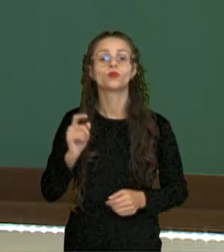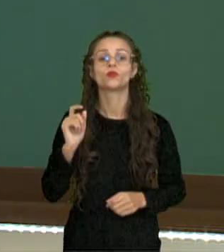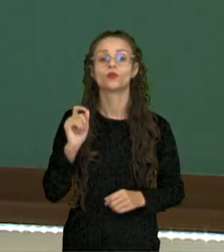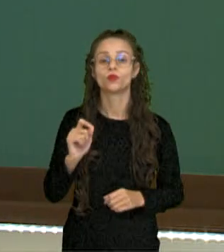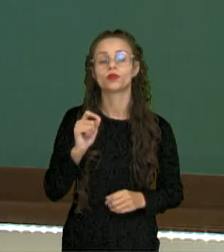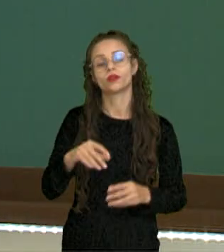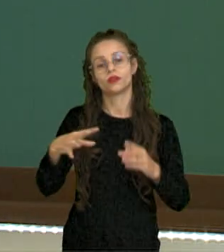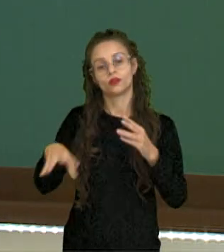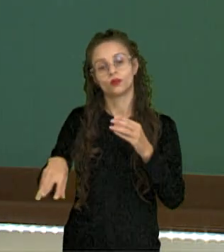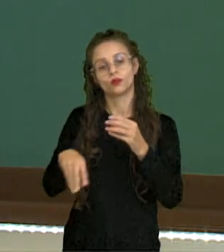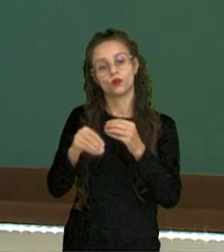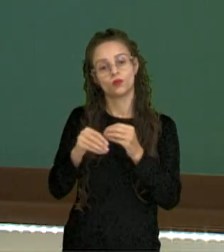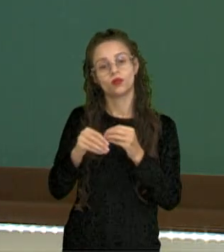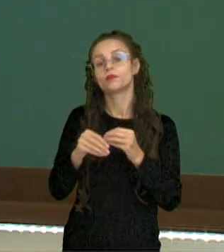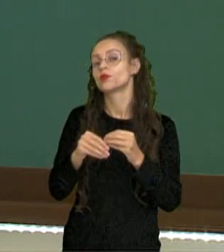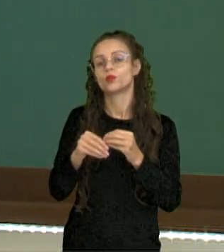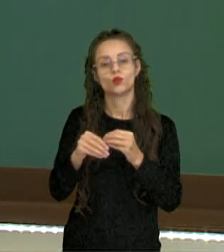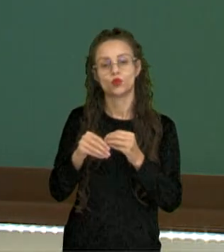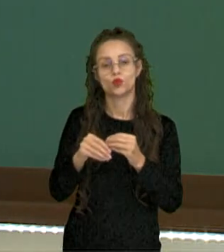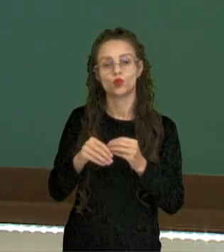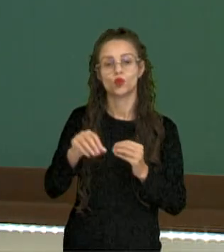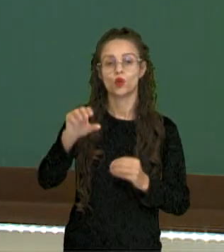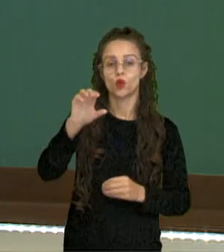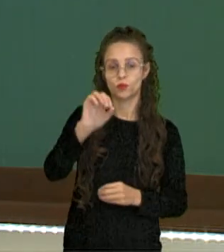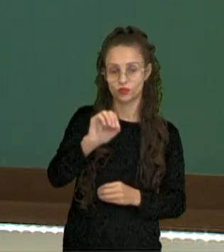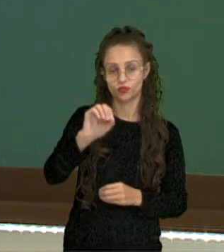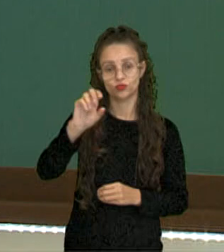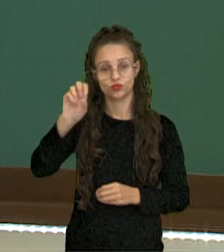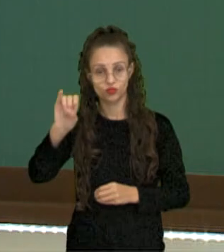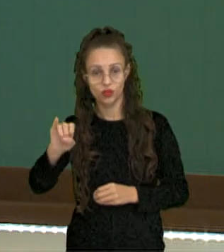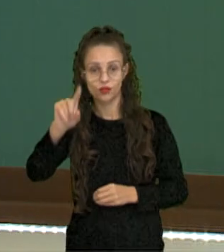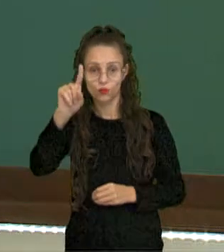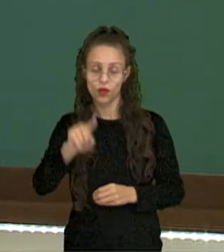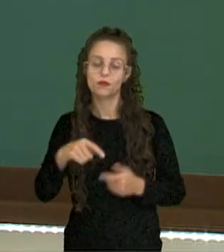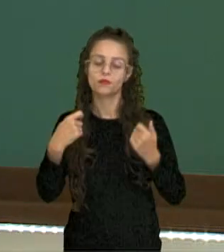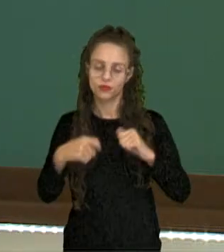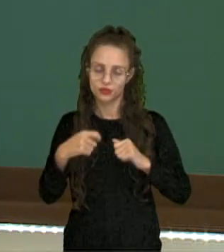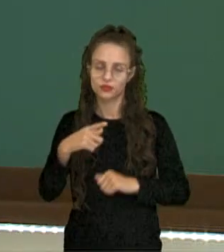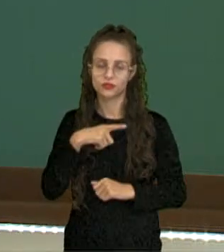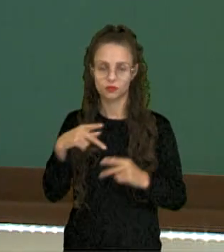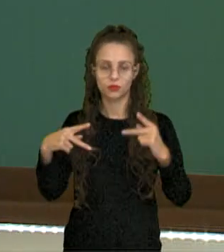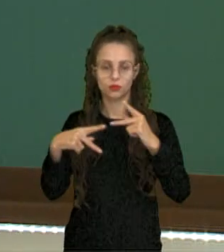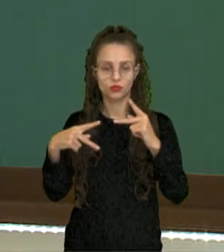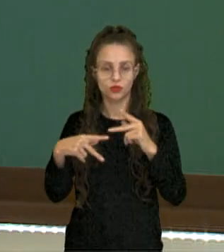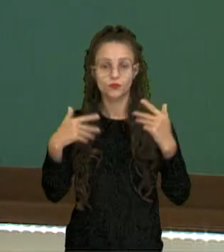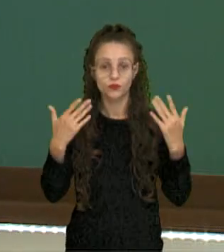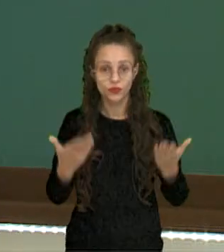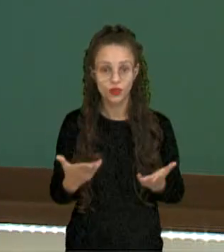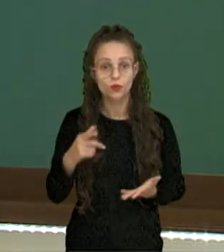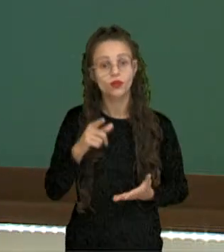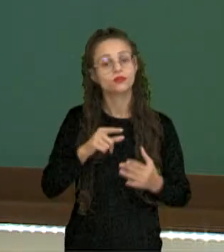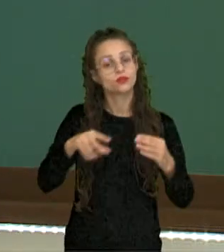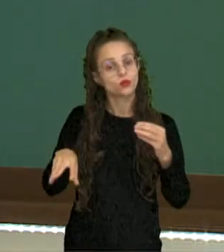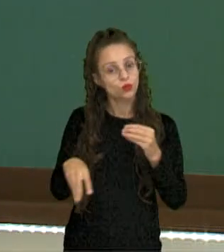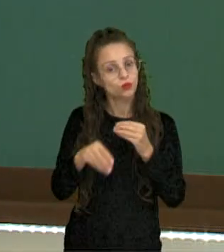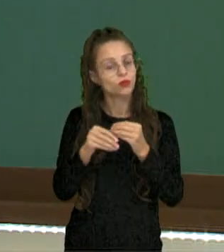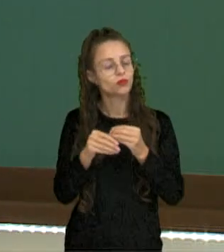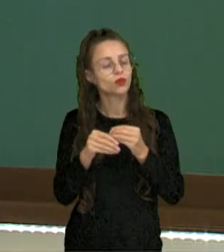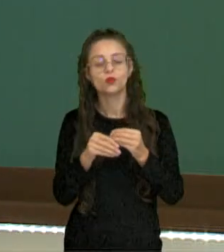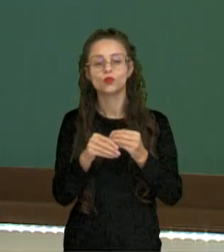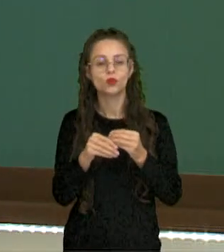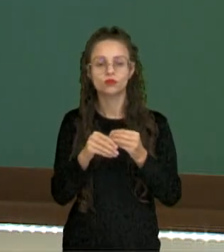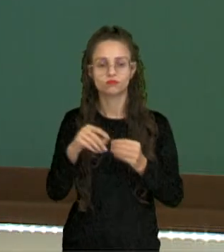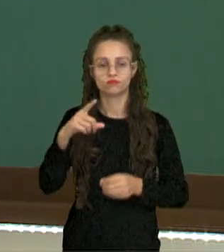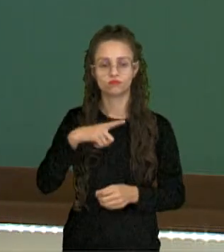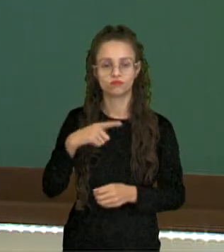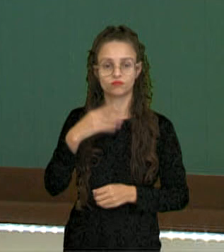Um complemento chamado objeto indireto, que é regido de preposição. Esse complemento está